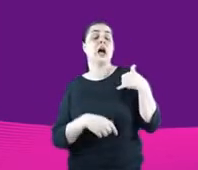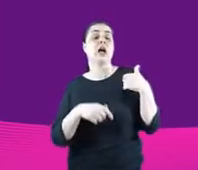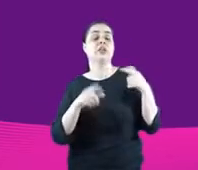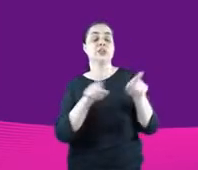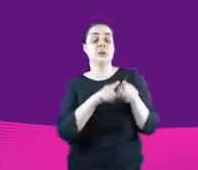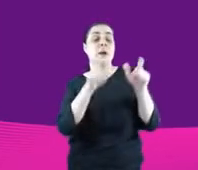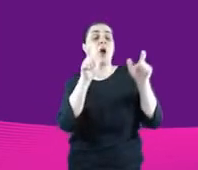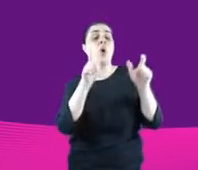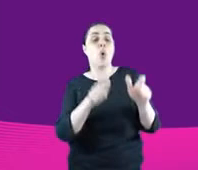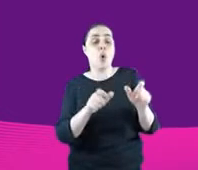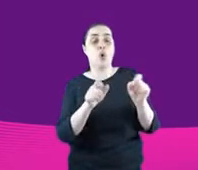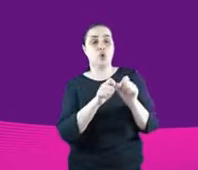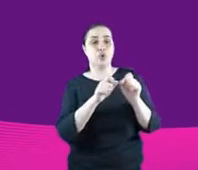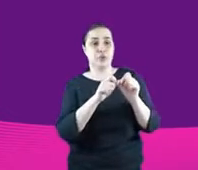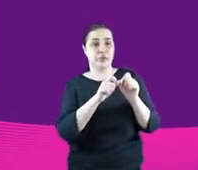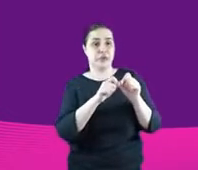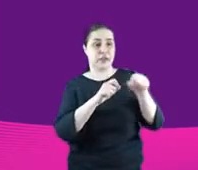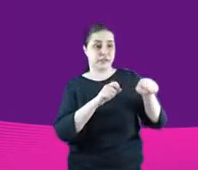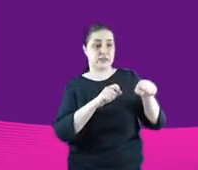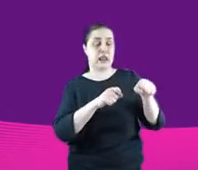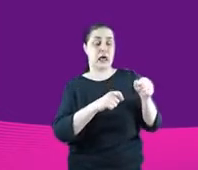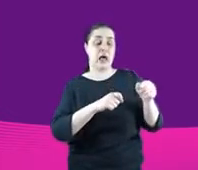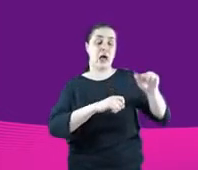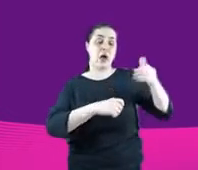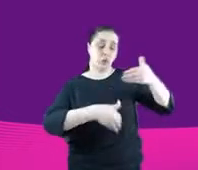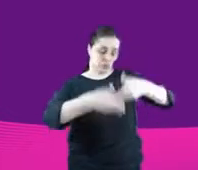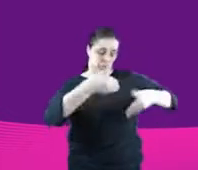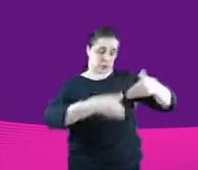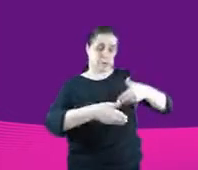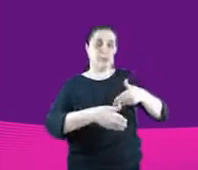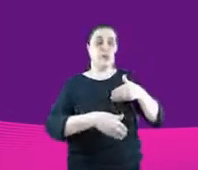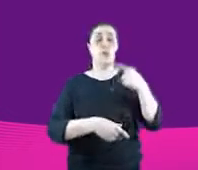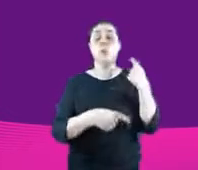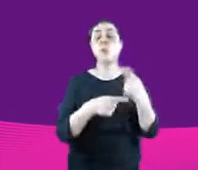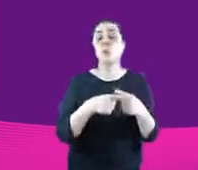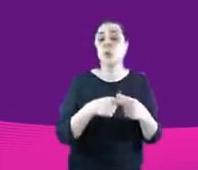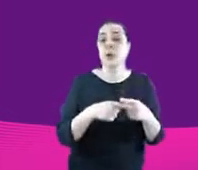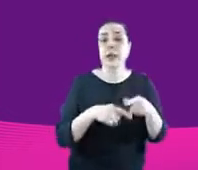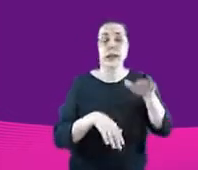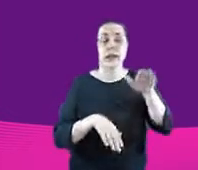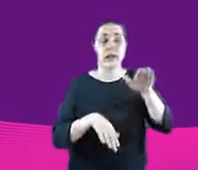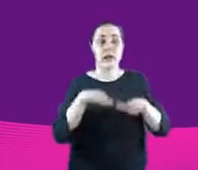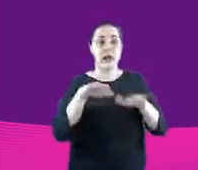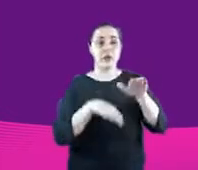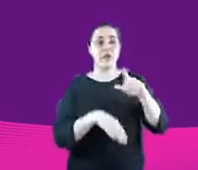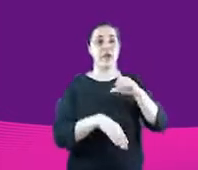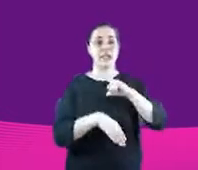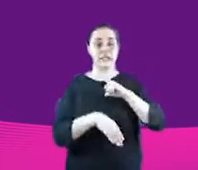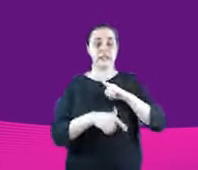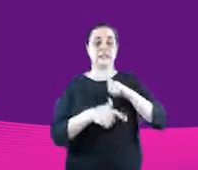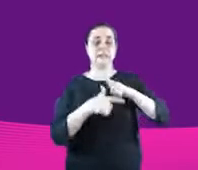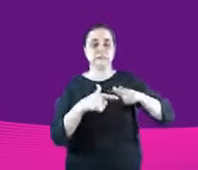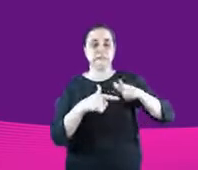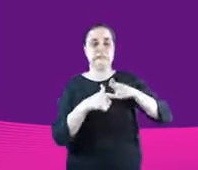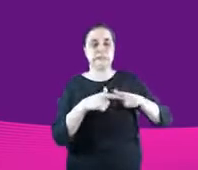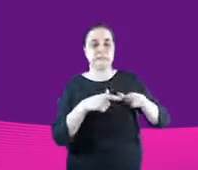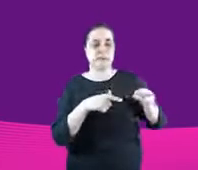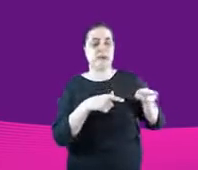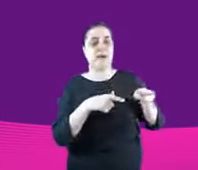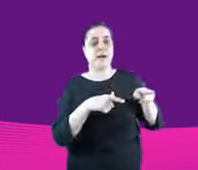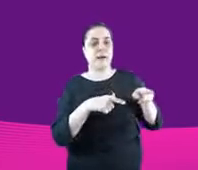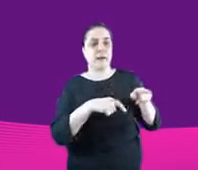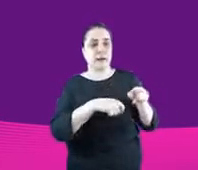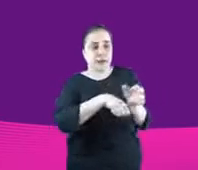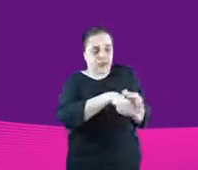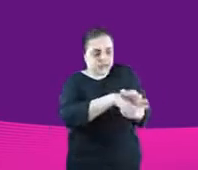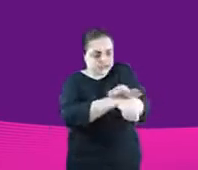que isso acontece? Acontece devido a um dano subletal da célula. Então, aquela célula irradiada,